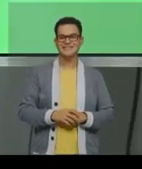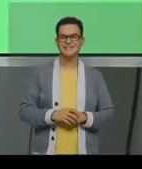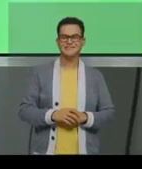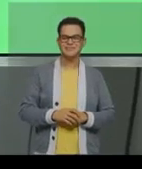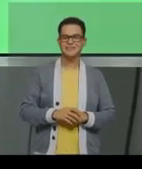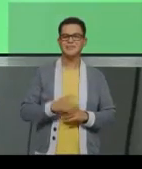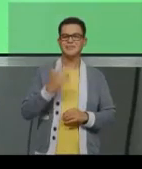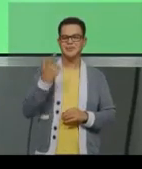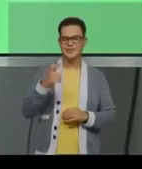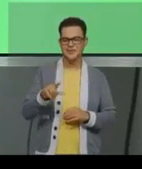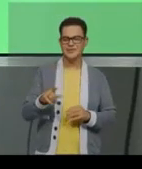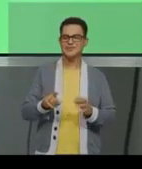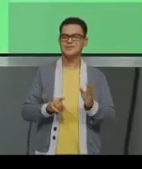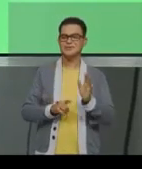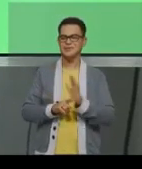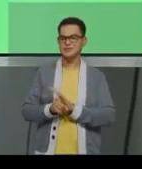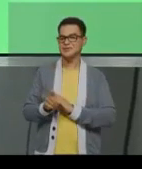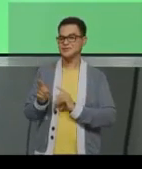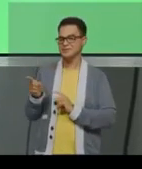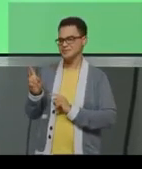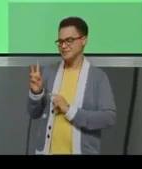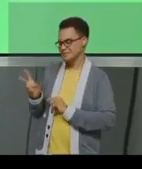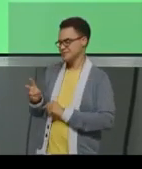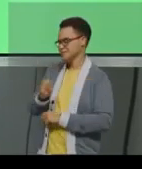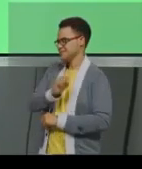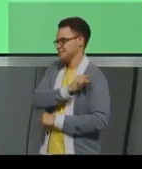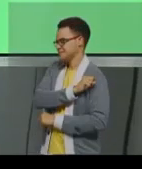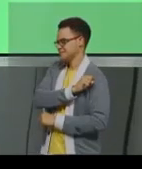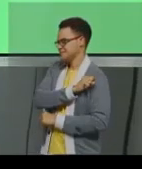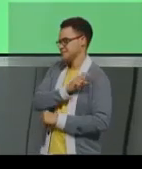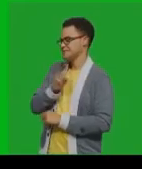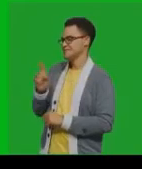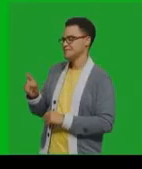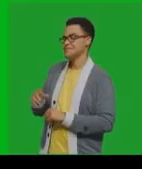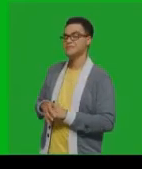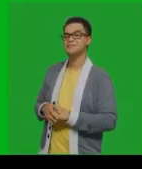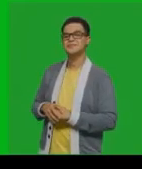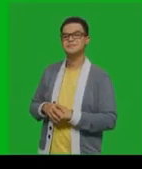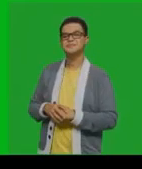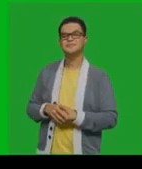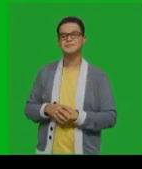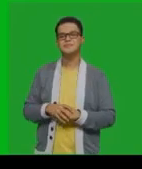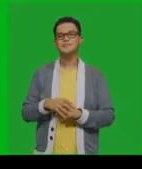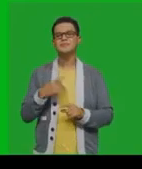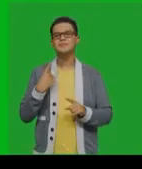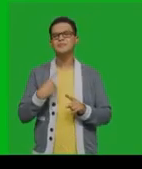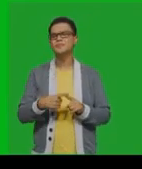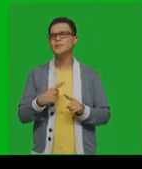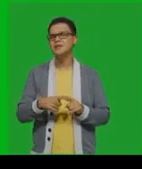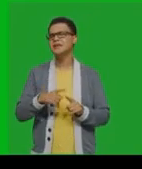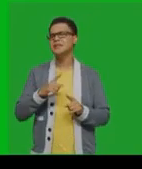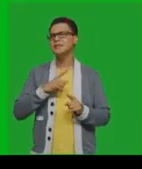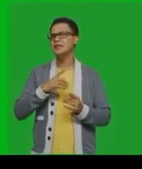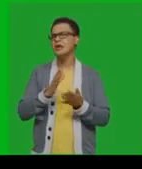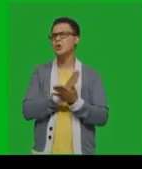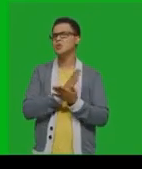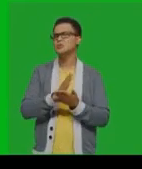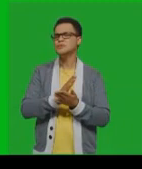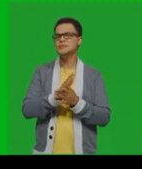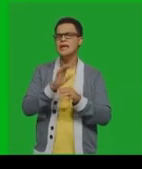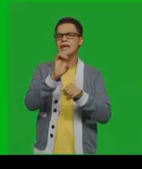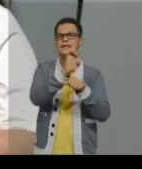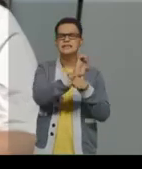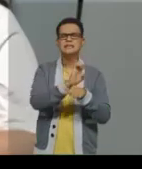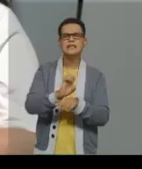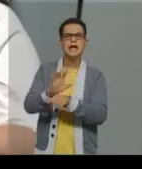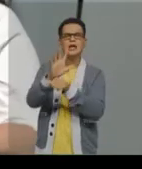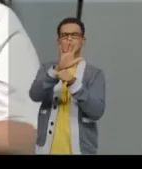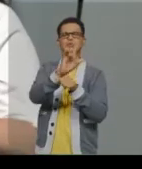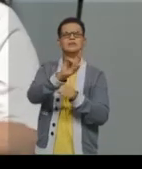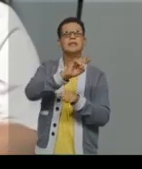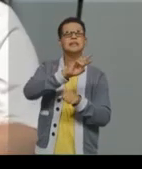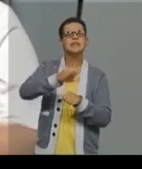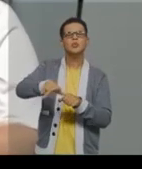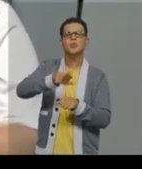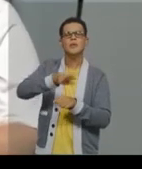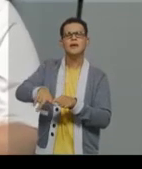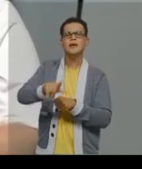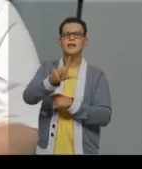dúvida também é para você, uma dúvida de 8º ano. Por que existem estados que não são laicos?